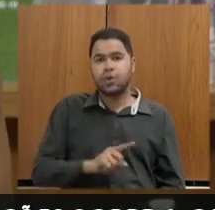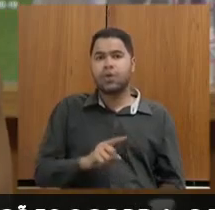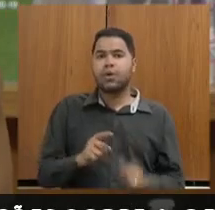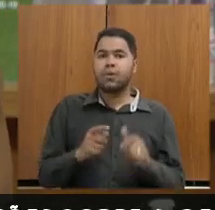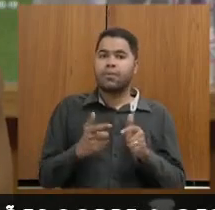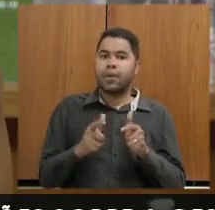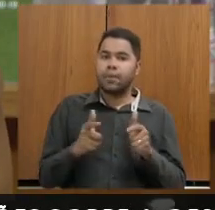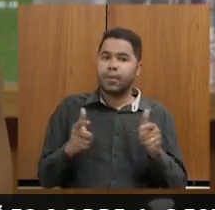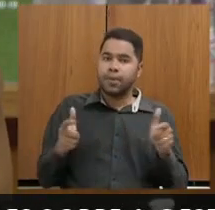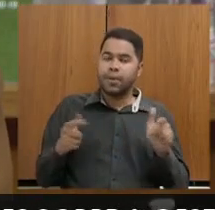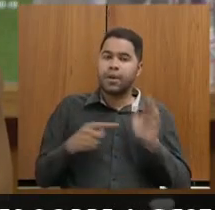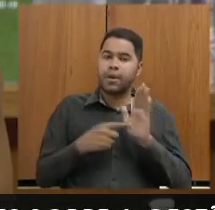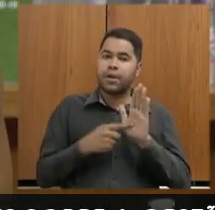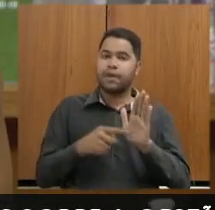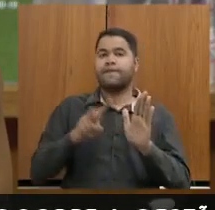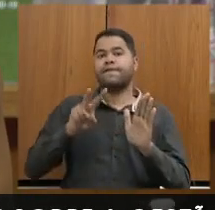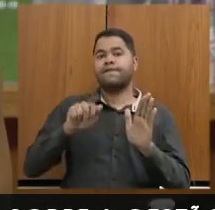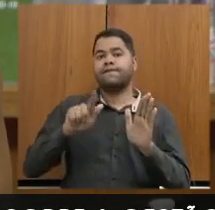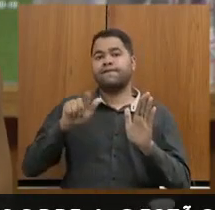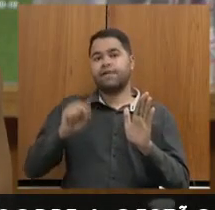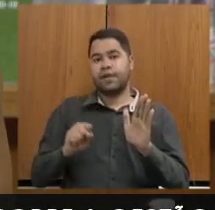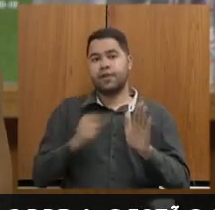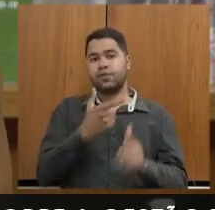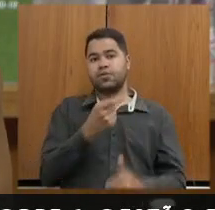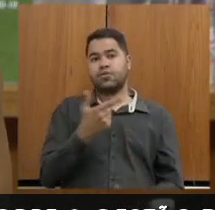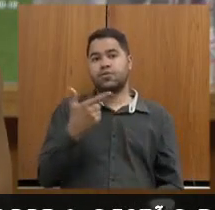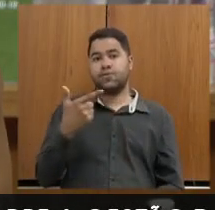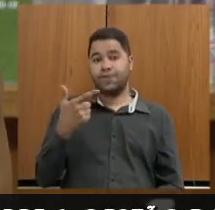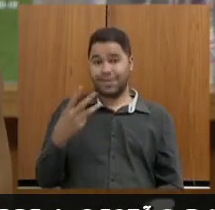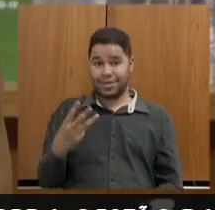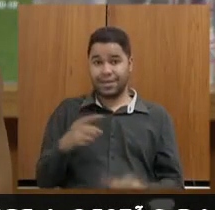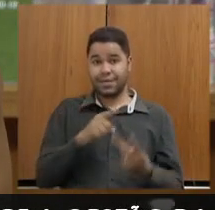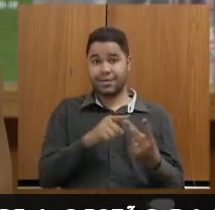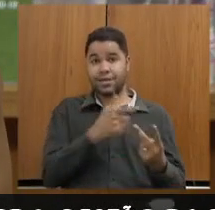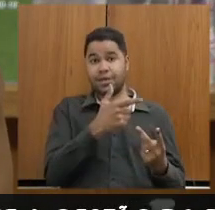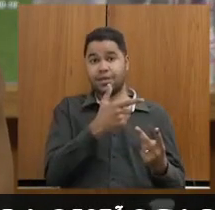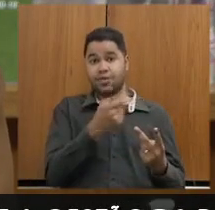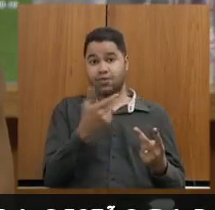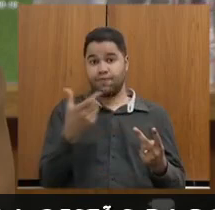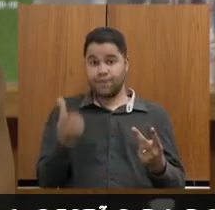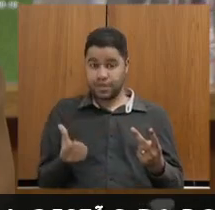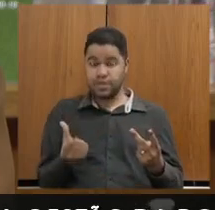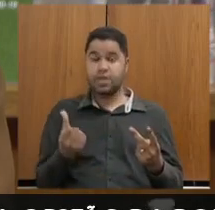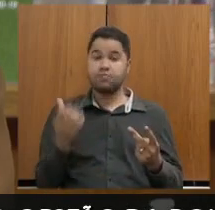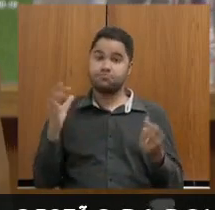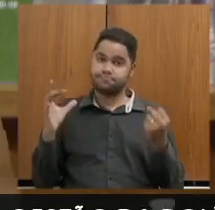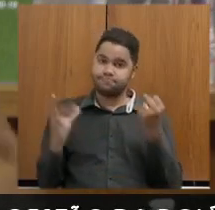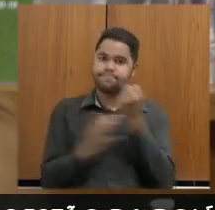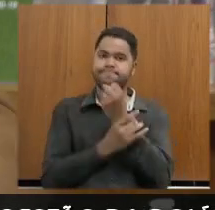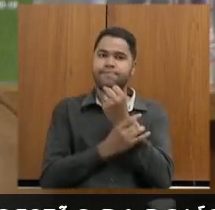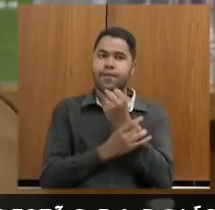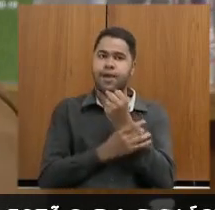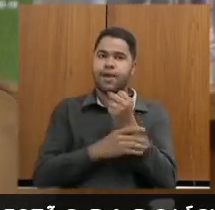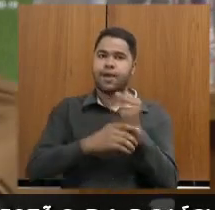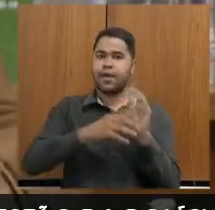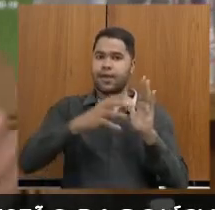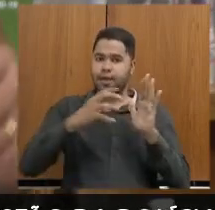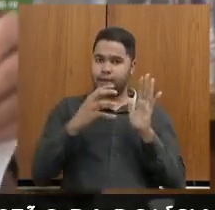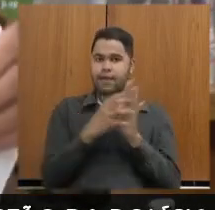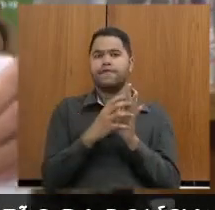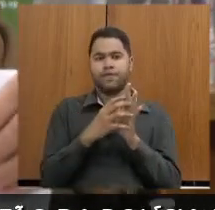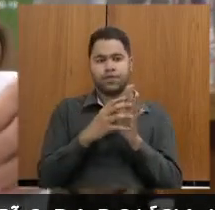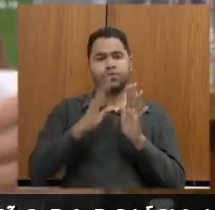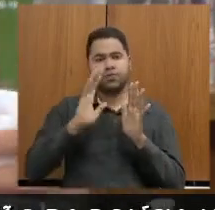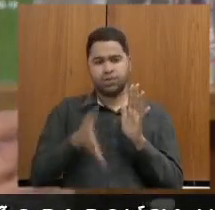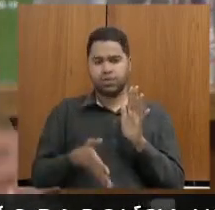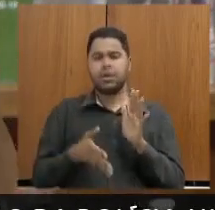ampliar e as vagas de 2023/2024 aponto de garantia Então esse efetivo né Isso é uma discussão